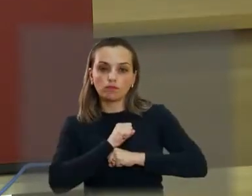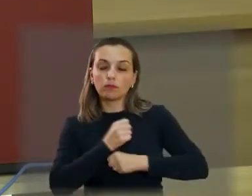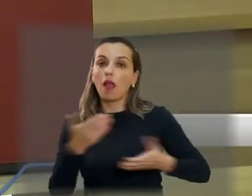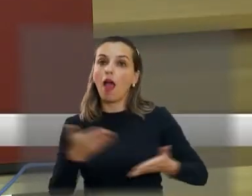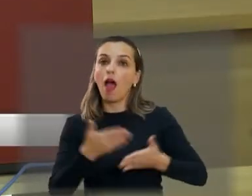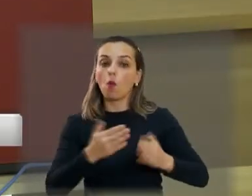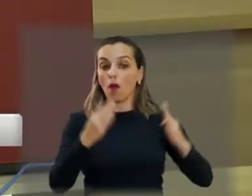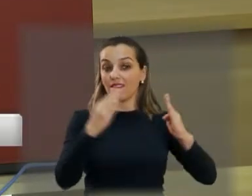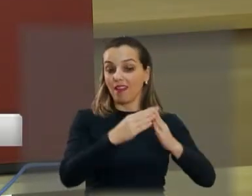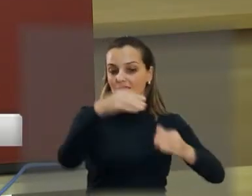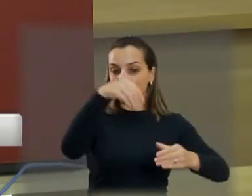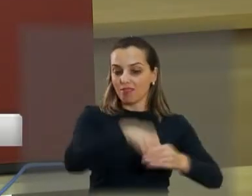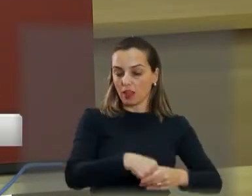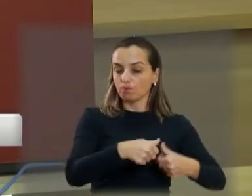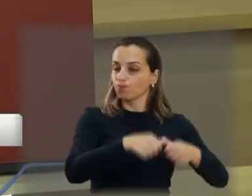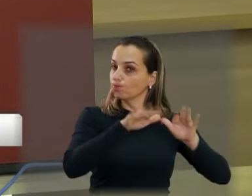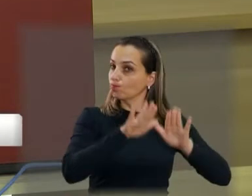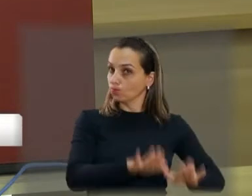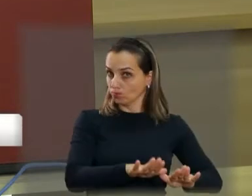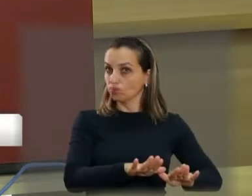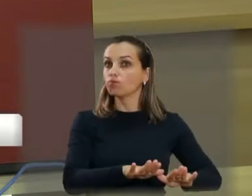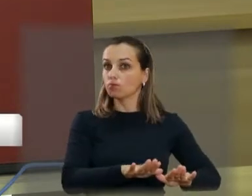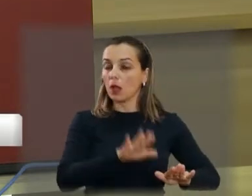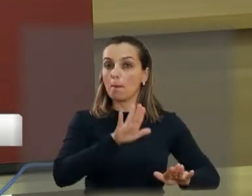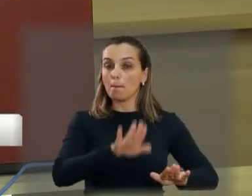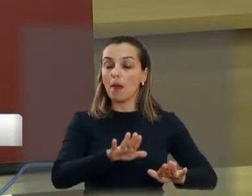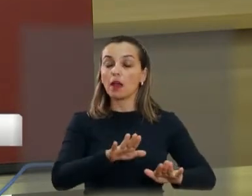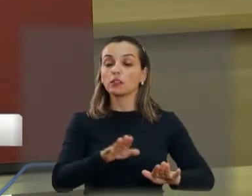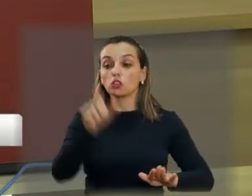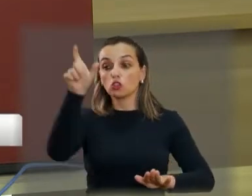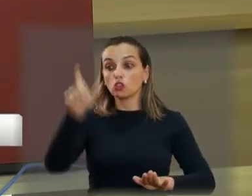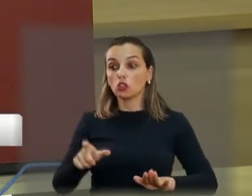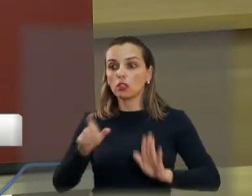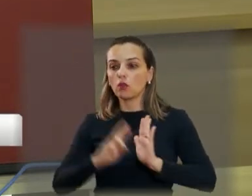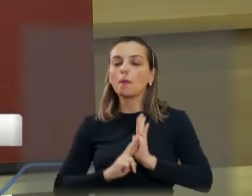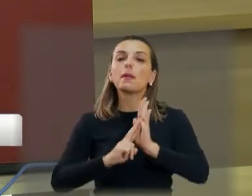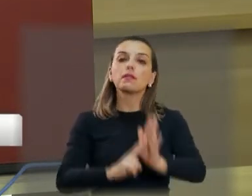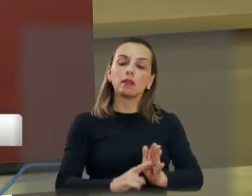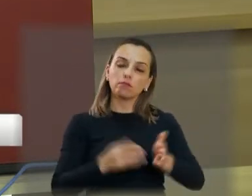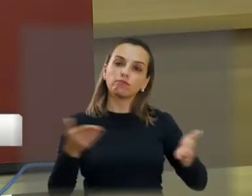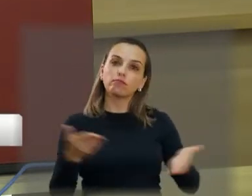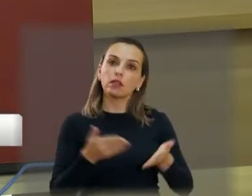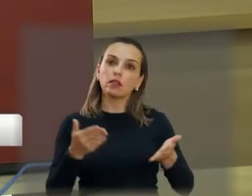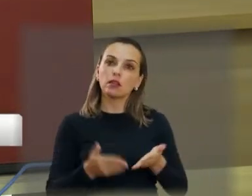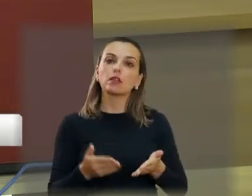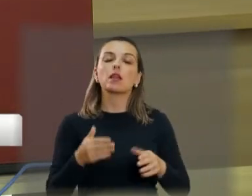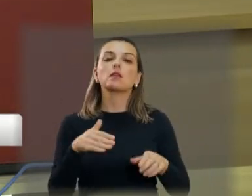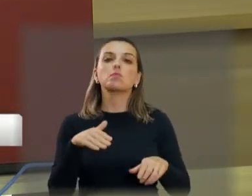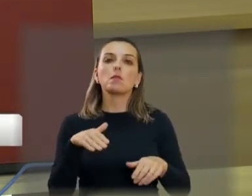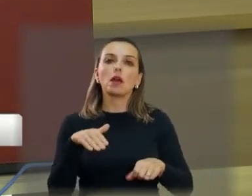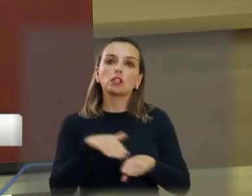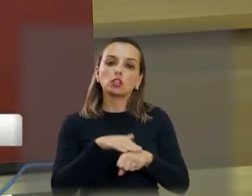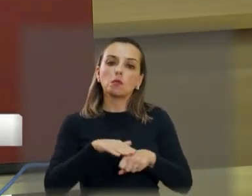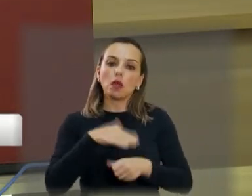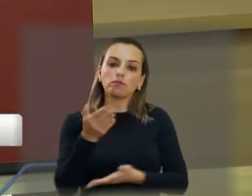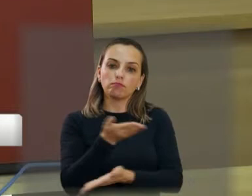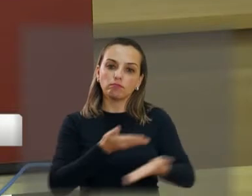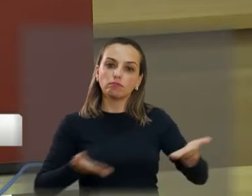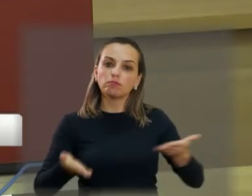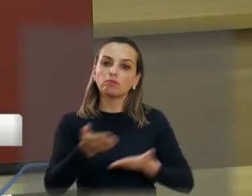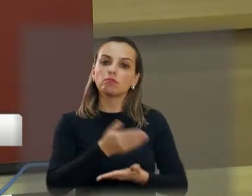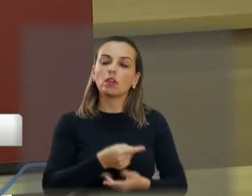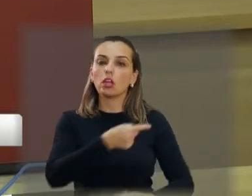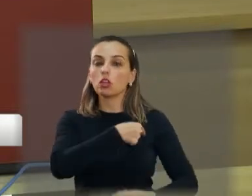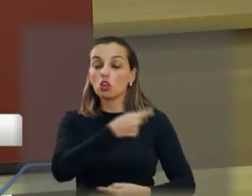quarentena em sua residência. Mas mandou uma representante que está aqui conosco para tocar a audiência em alto nível para que nós